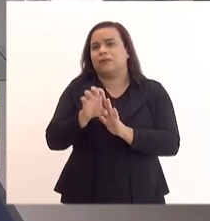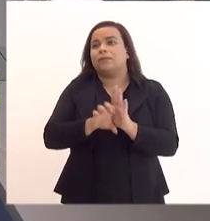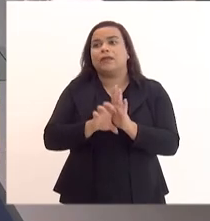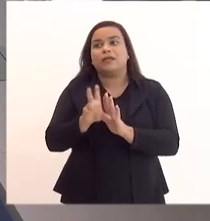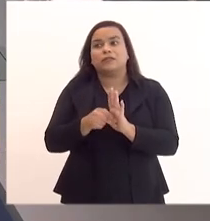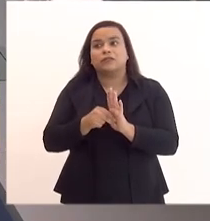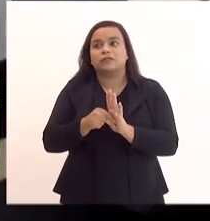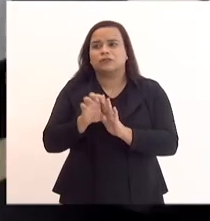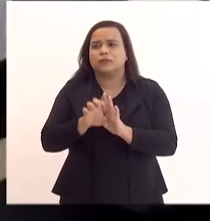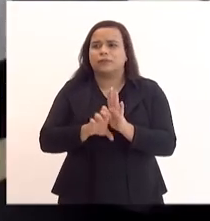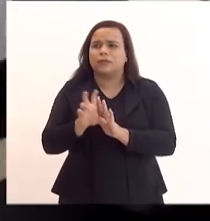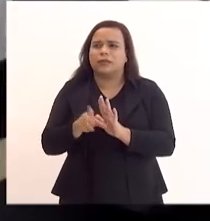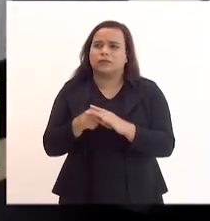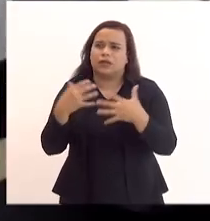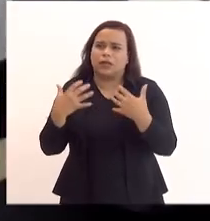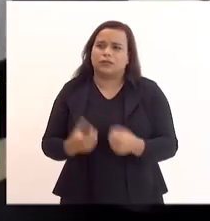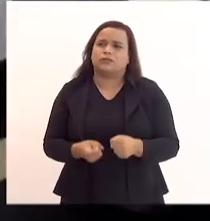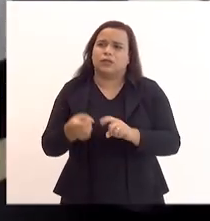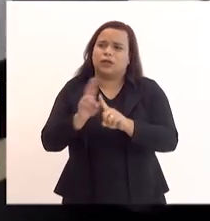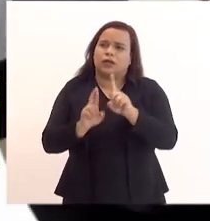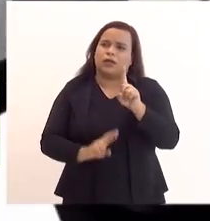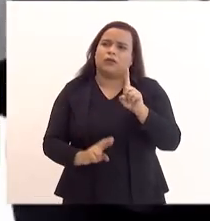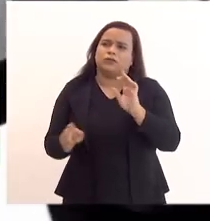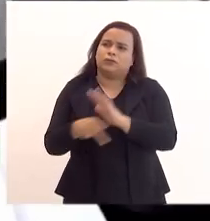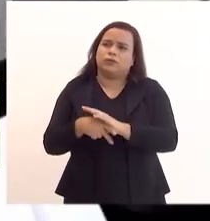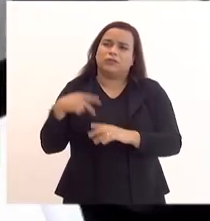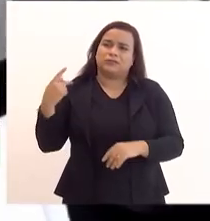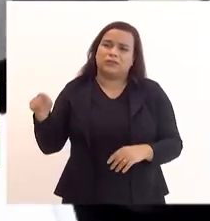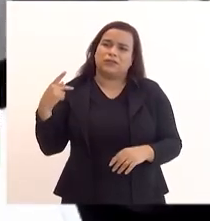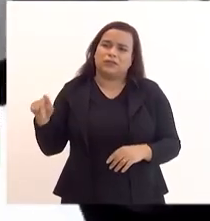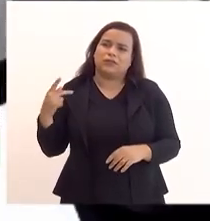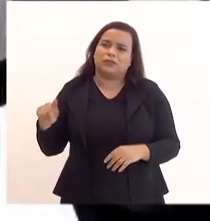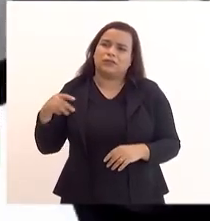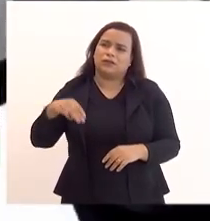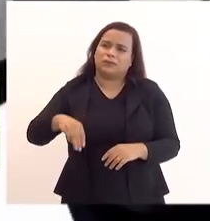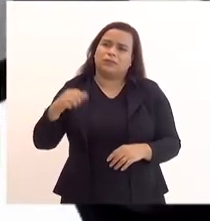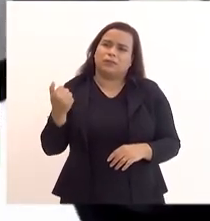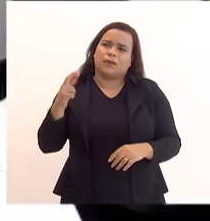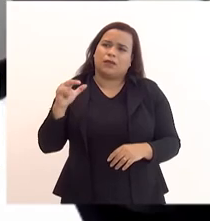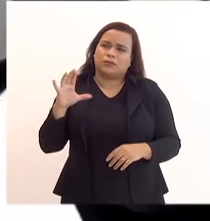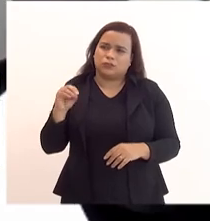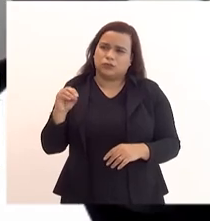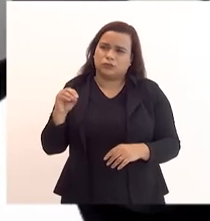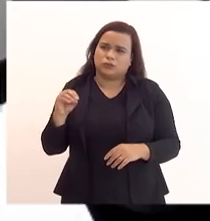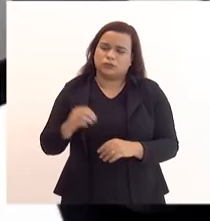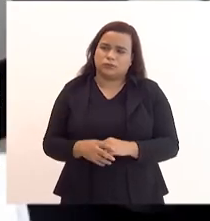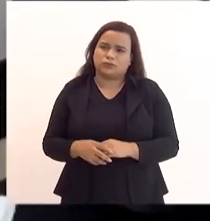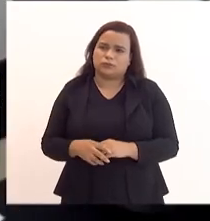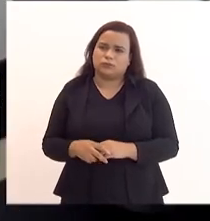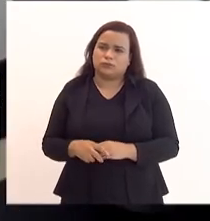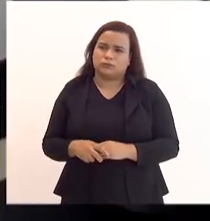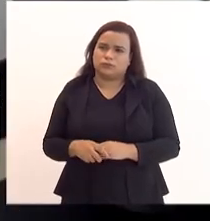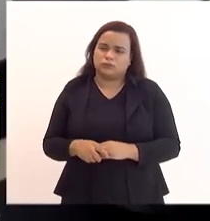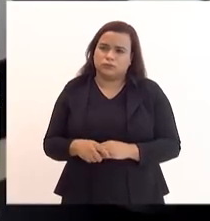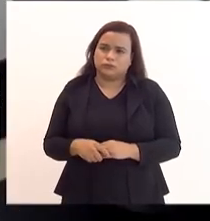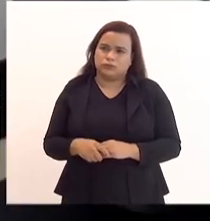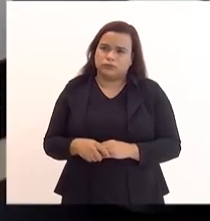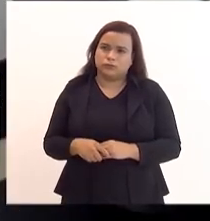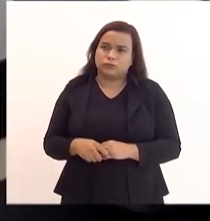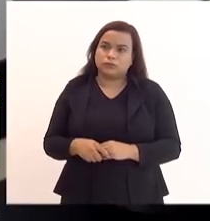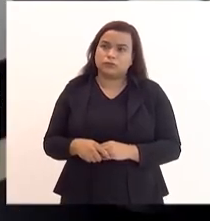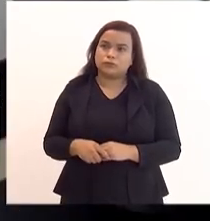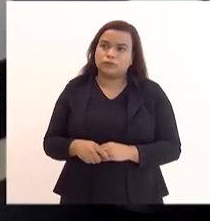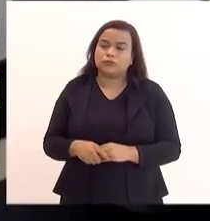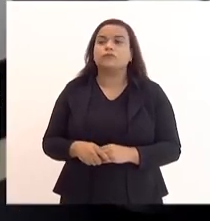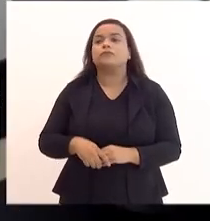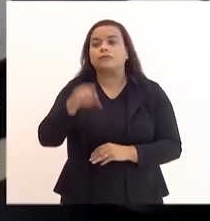as emendas acolhidas pelo relator são as emendas do deputado Márcio Gualberto. Entendeu? E